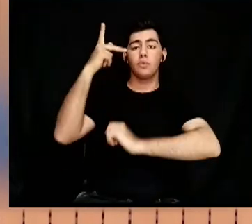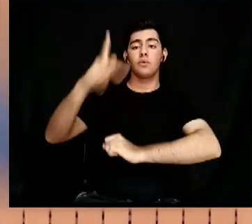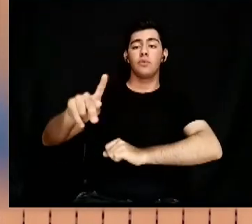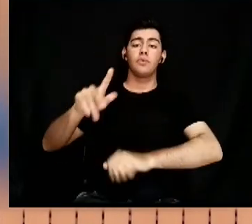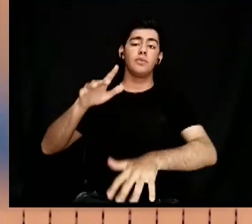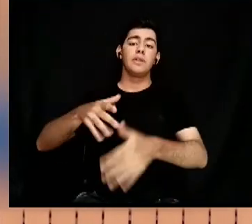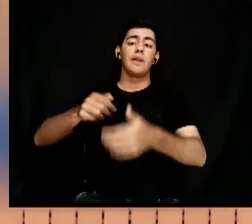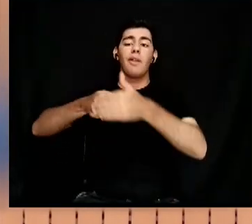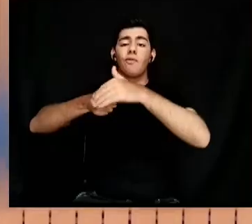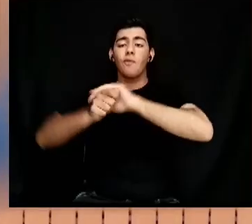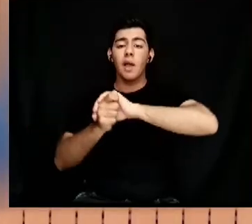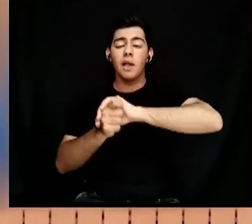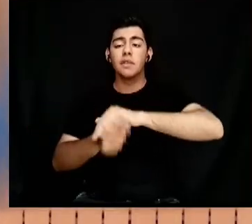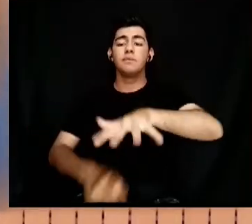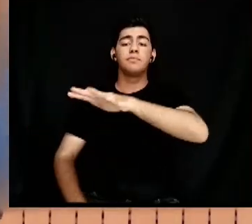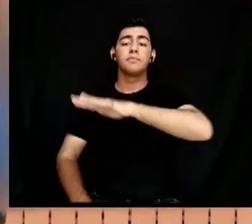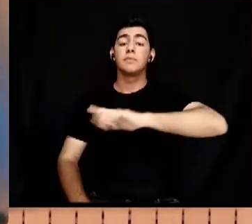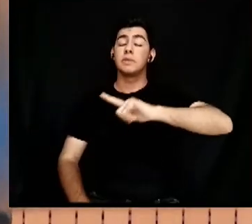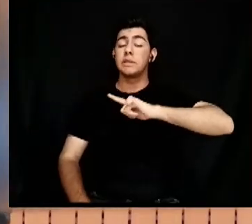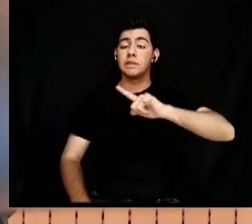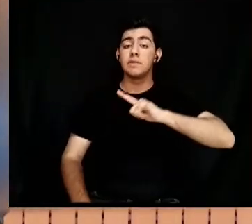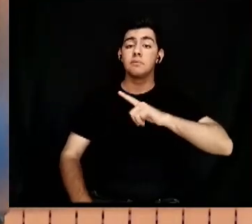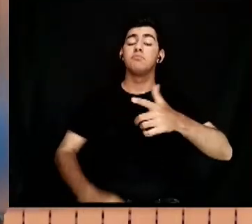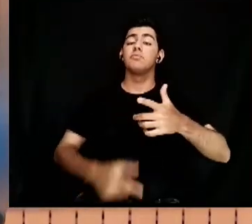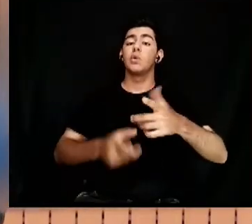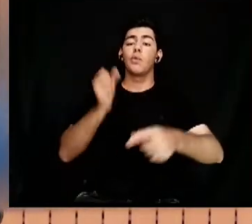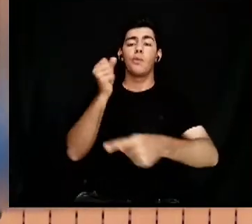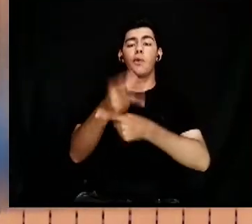gera emprego, gera renda,